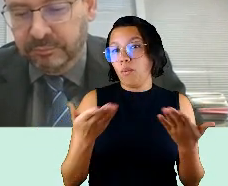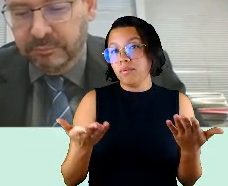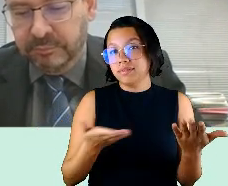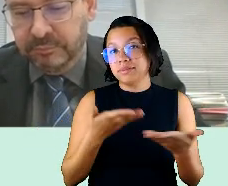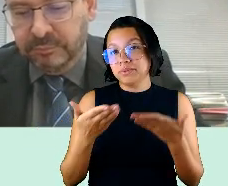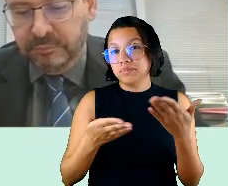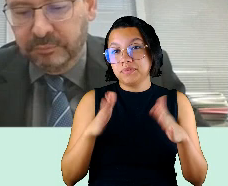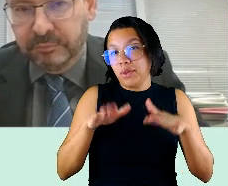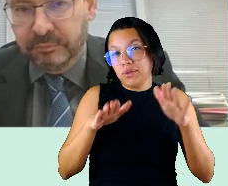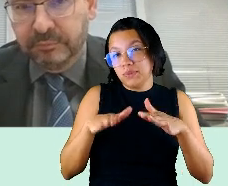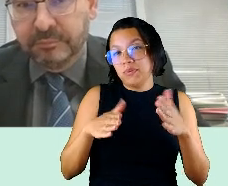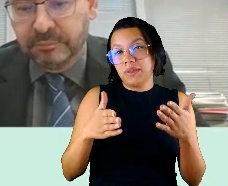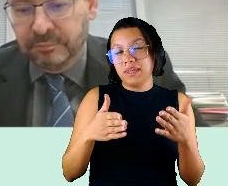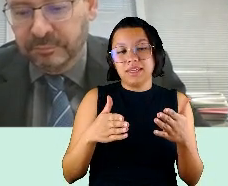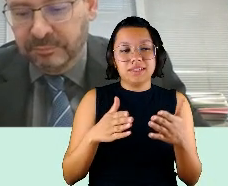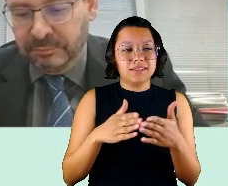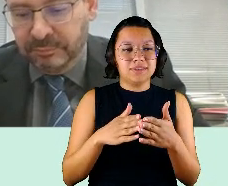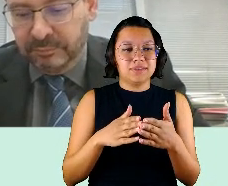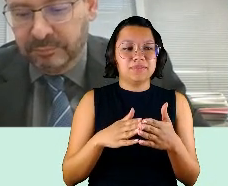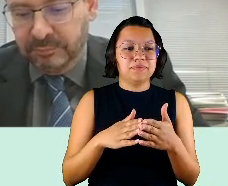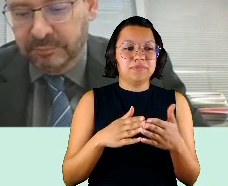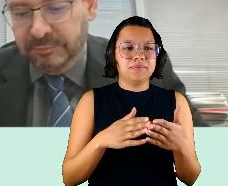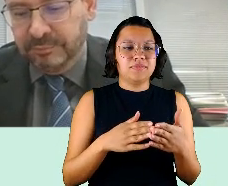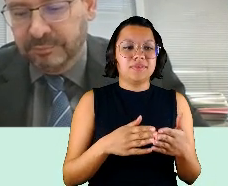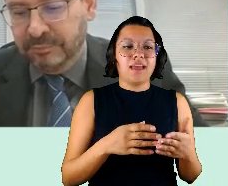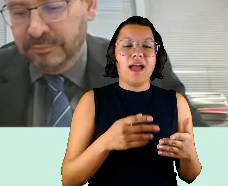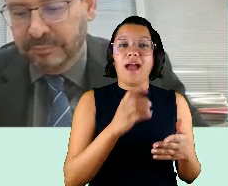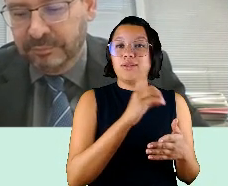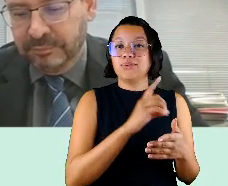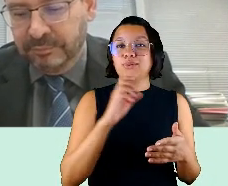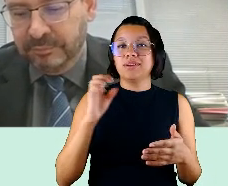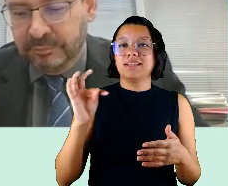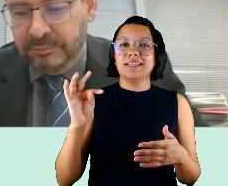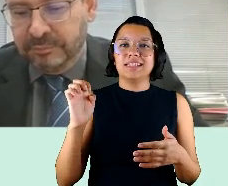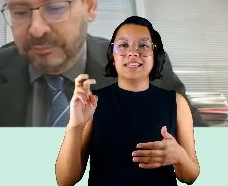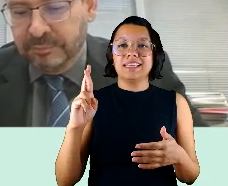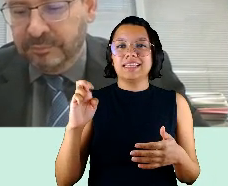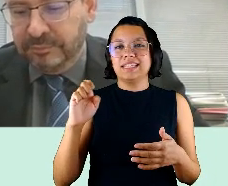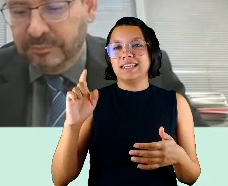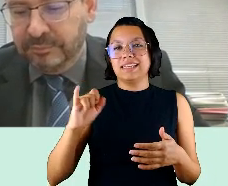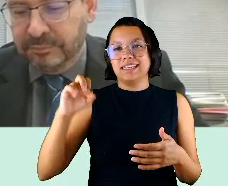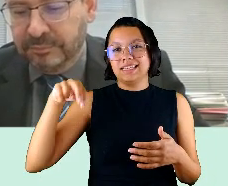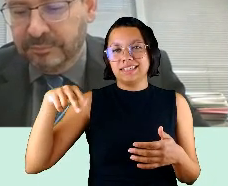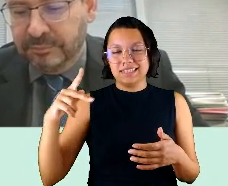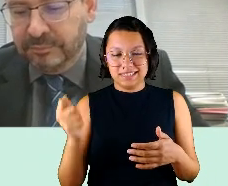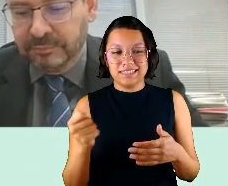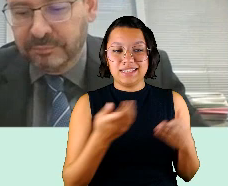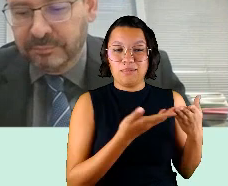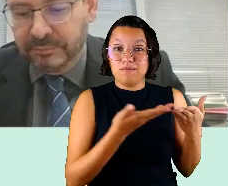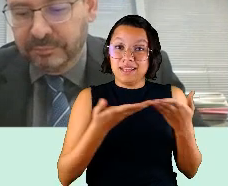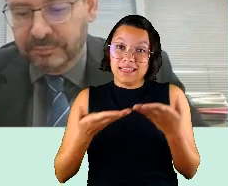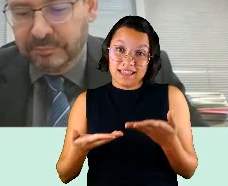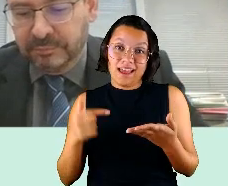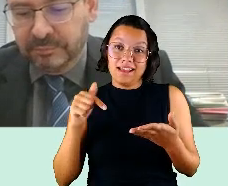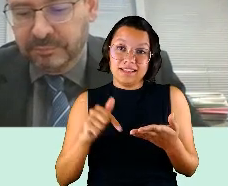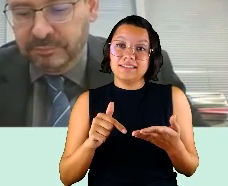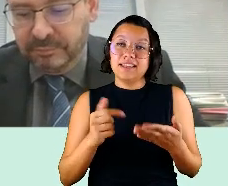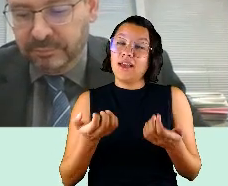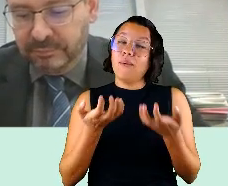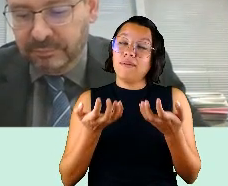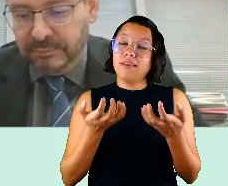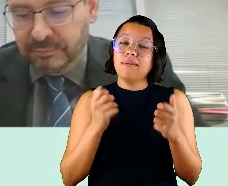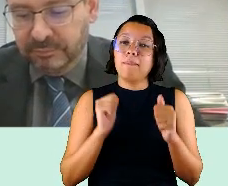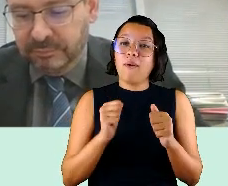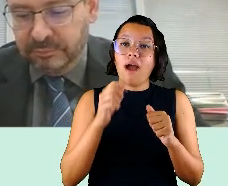De vez em quando a gentileza da doutora Terezinha me traz aqui. Gostaria de ter podido assistir aos